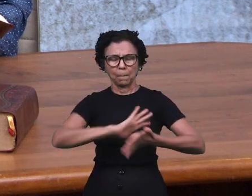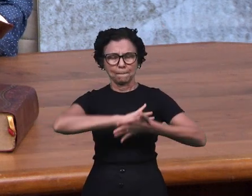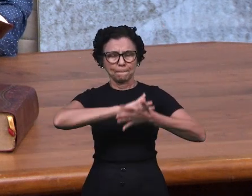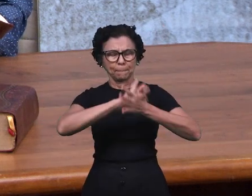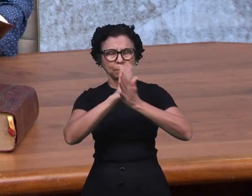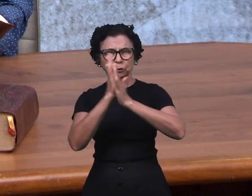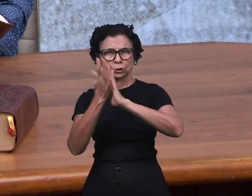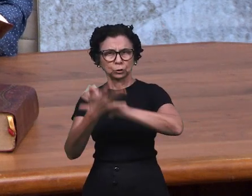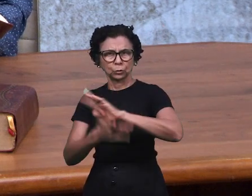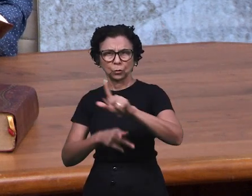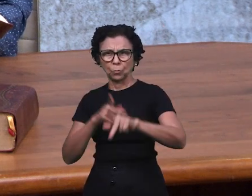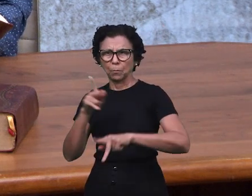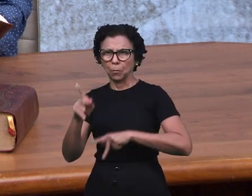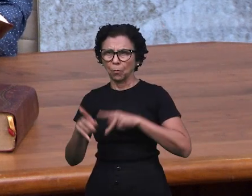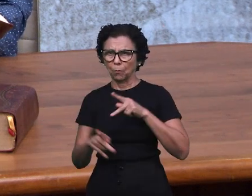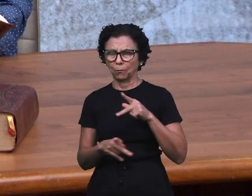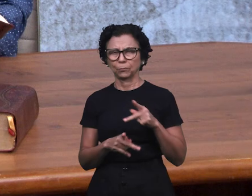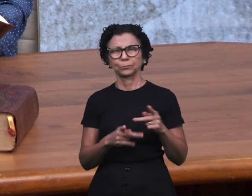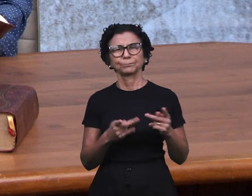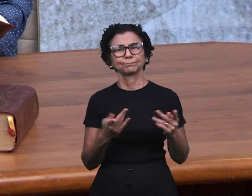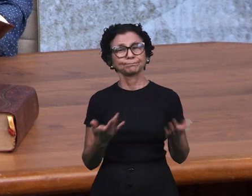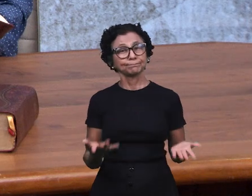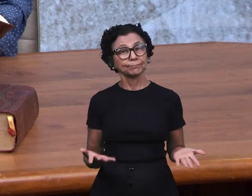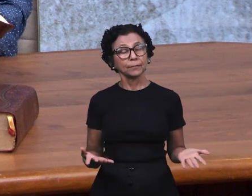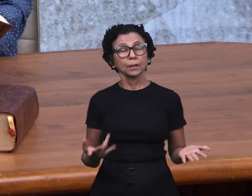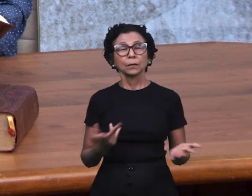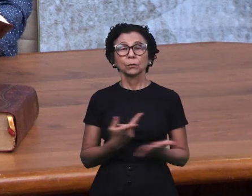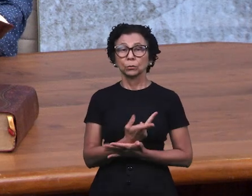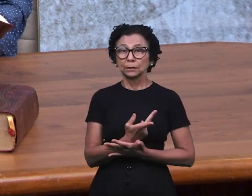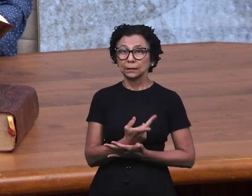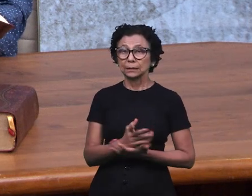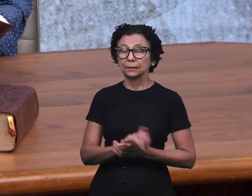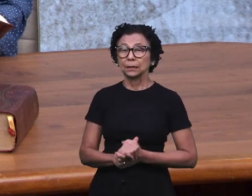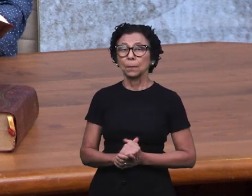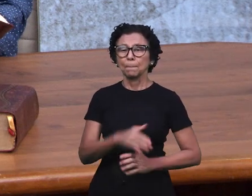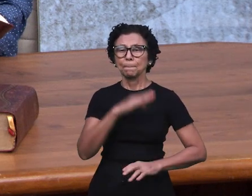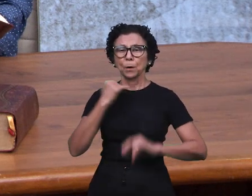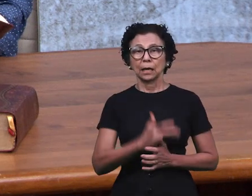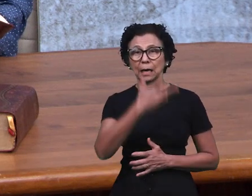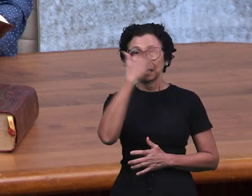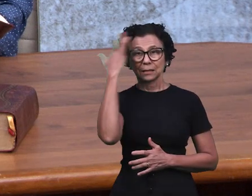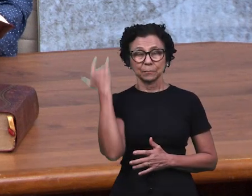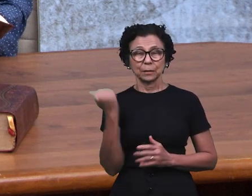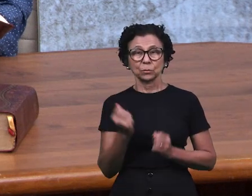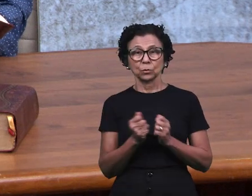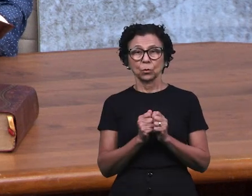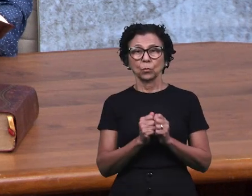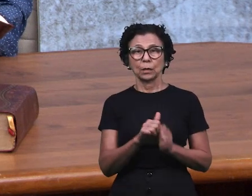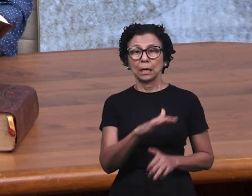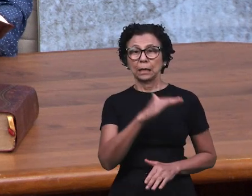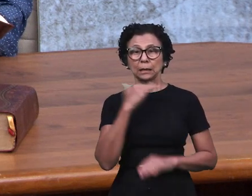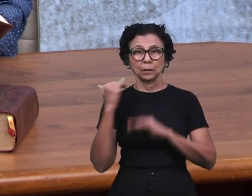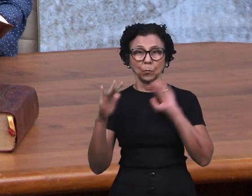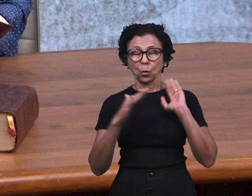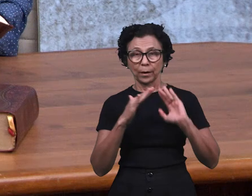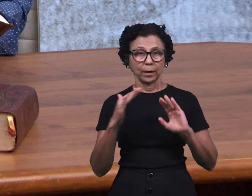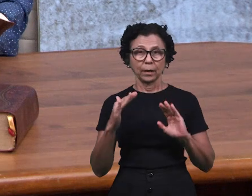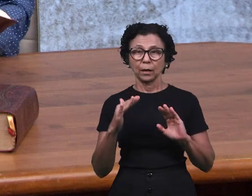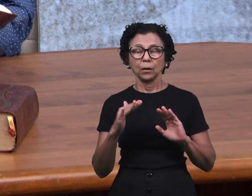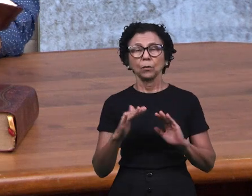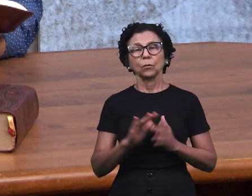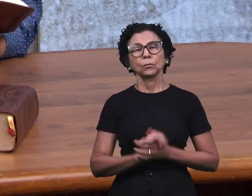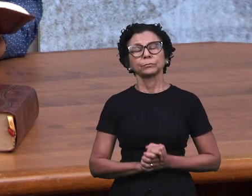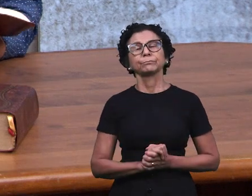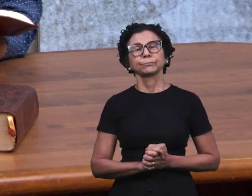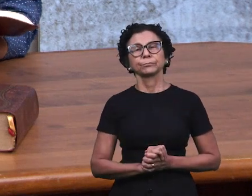sobre todo o povo que nela havia. E foram mais os mortos que matou na sua morte do que